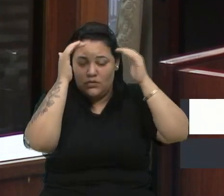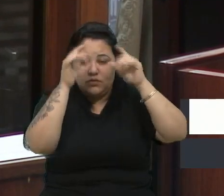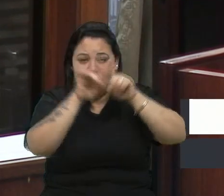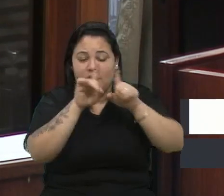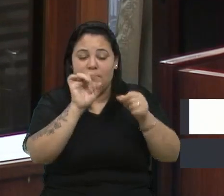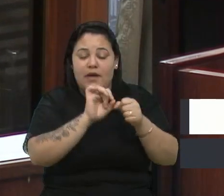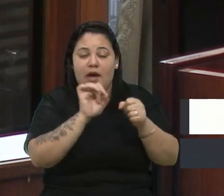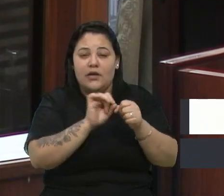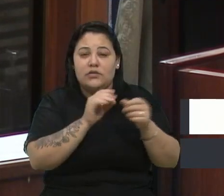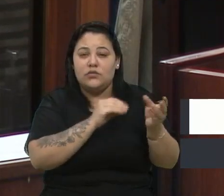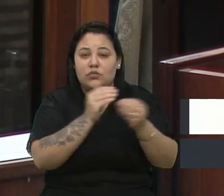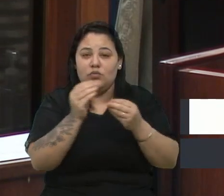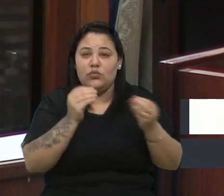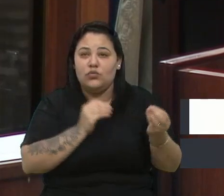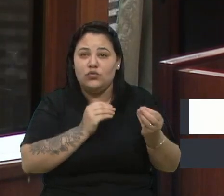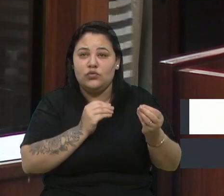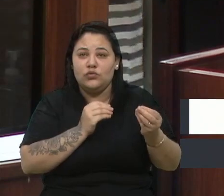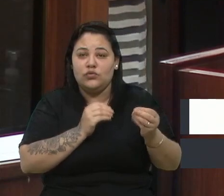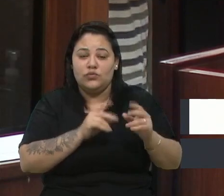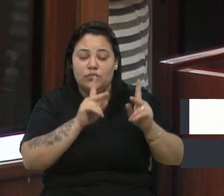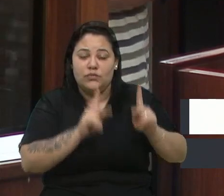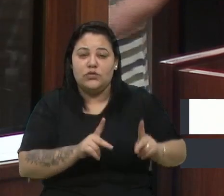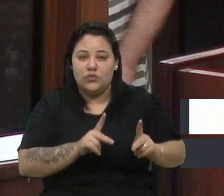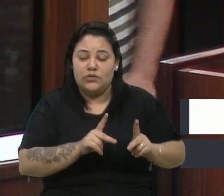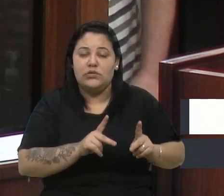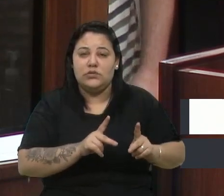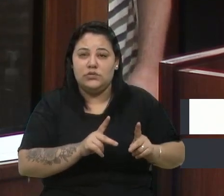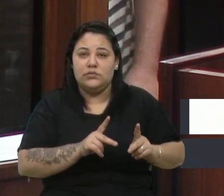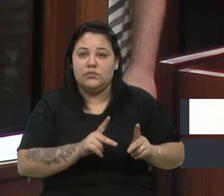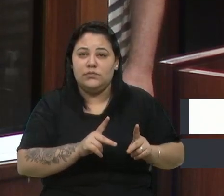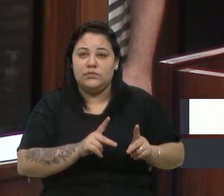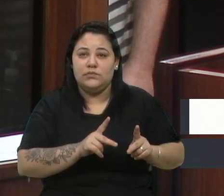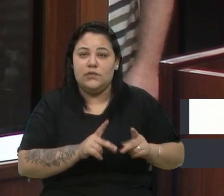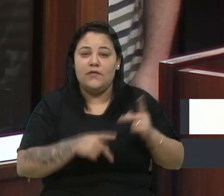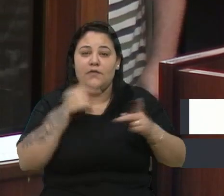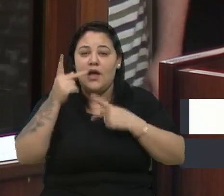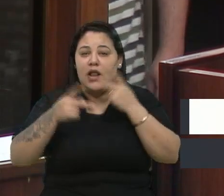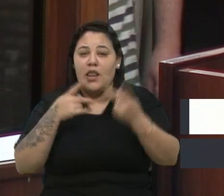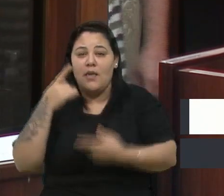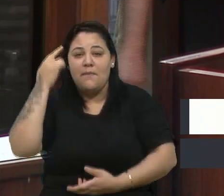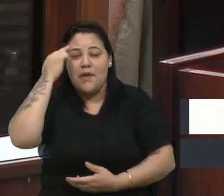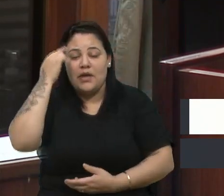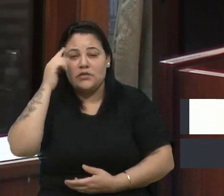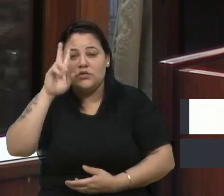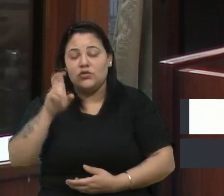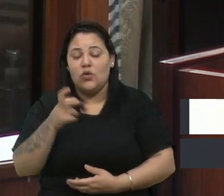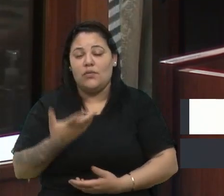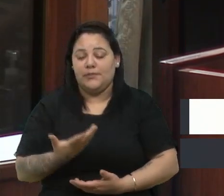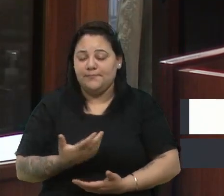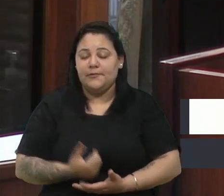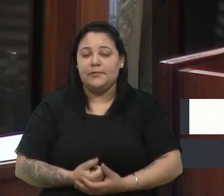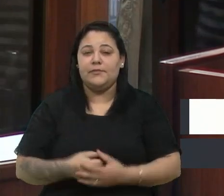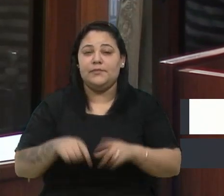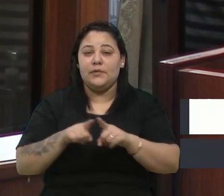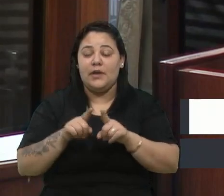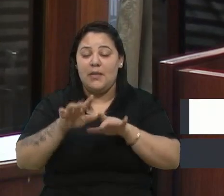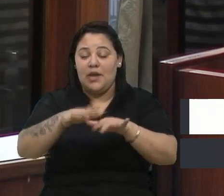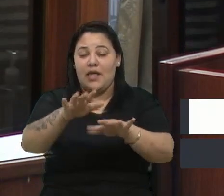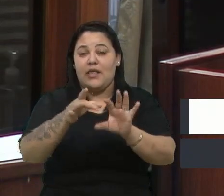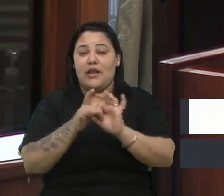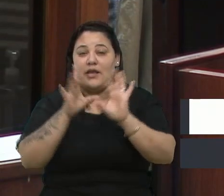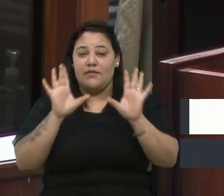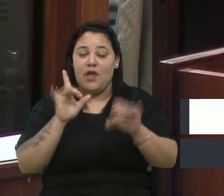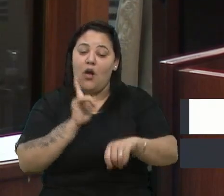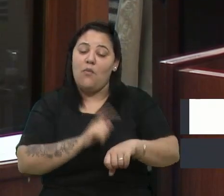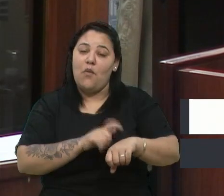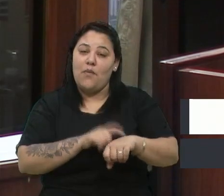que mais variados tipos de pessoas falem e pensem sobre o assunto. A Parada Livre é um